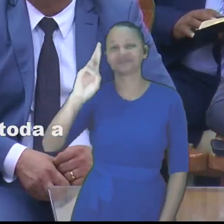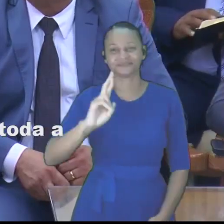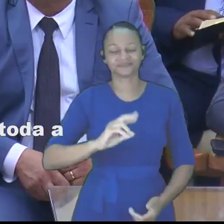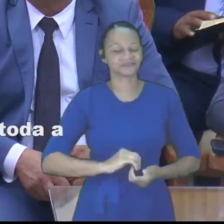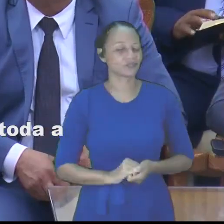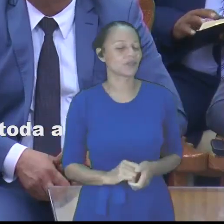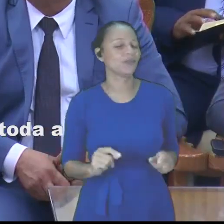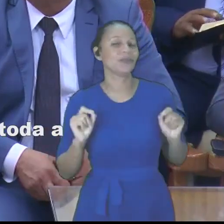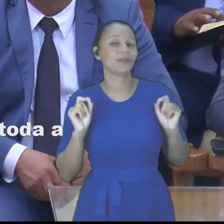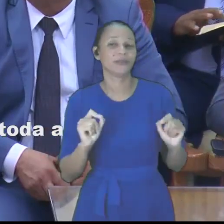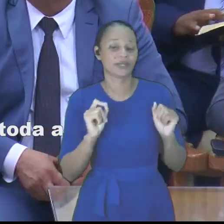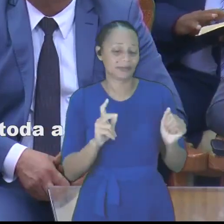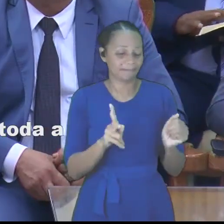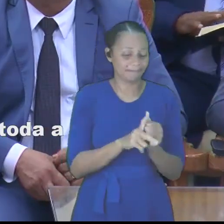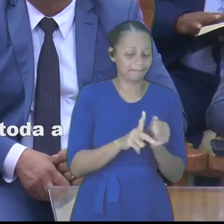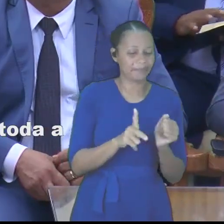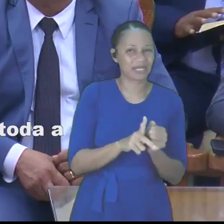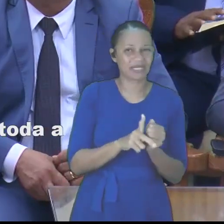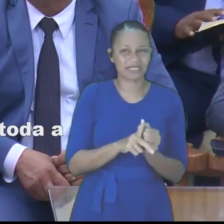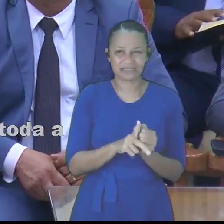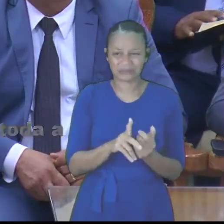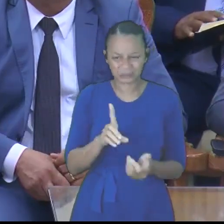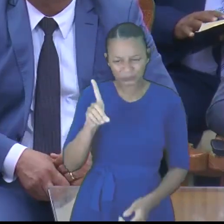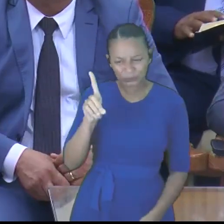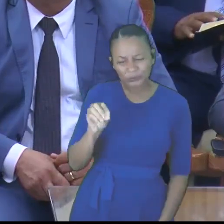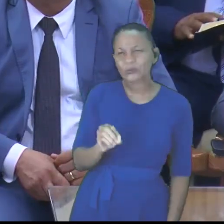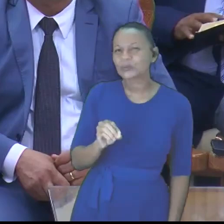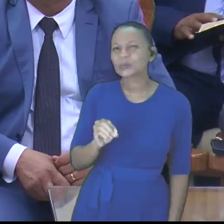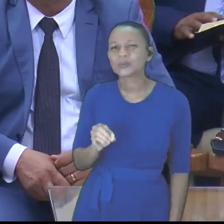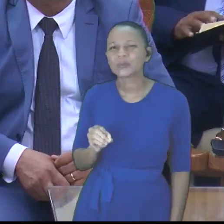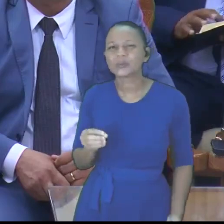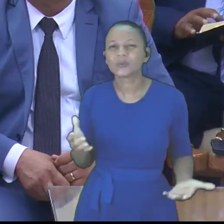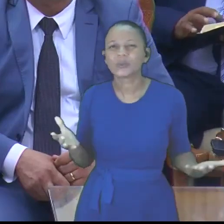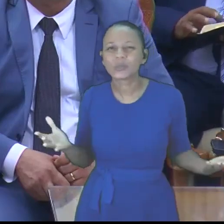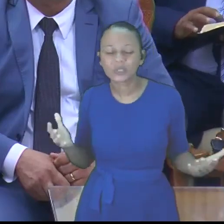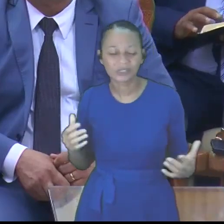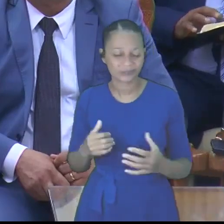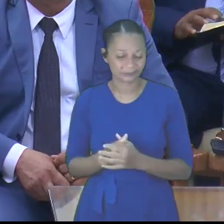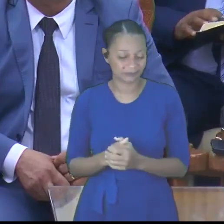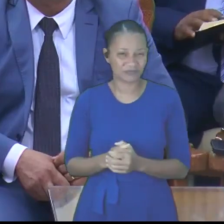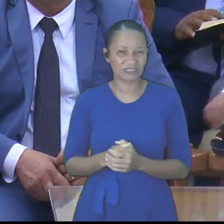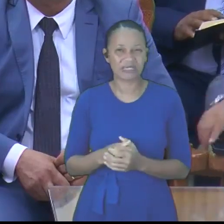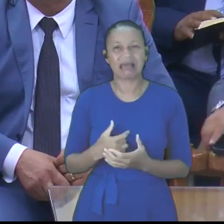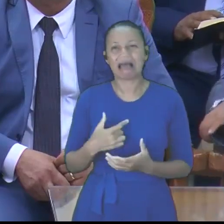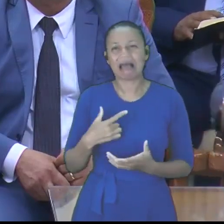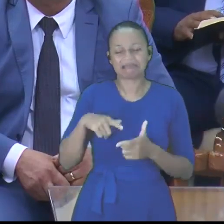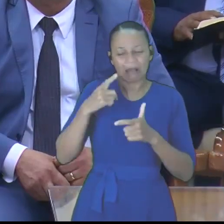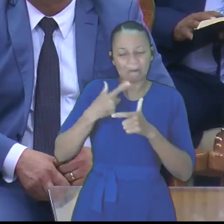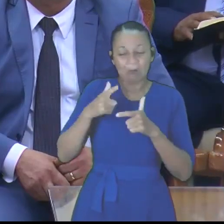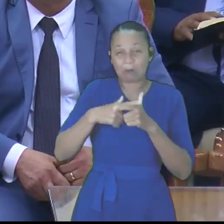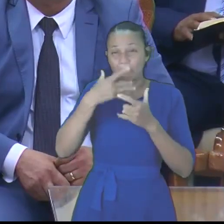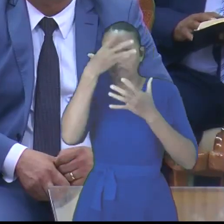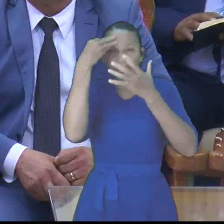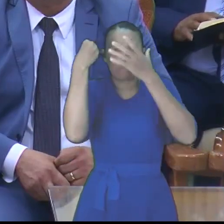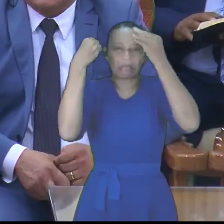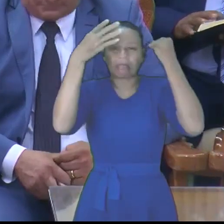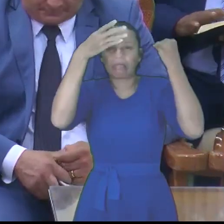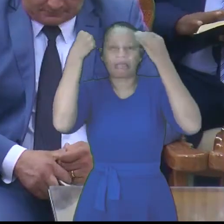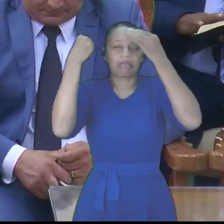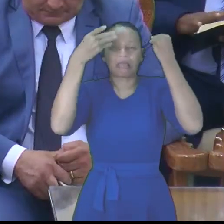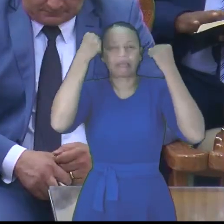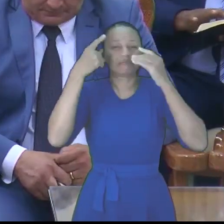O que é que Pedro está dizendo? Quando Pedro disse do, não foi que ele esqueceu. Não foi que ele estava com esclerose. Não foi que ele